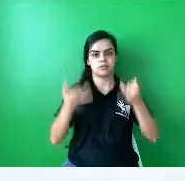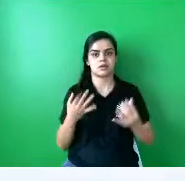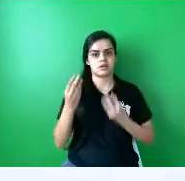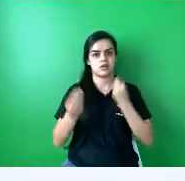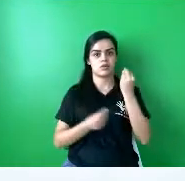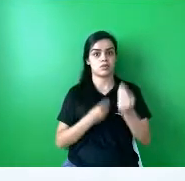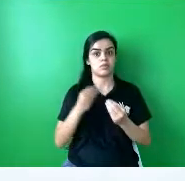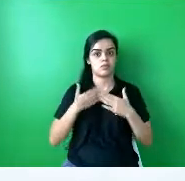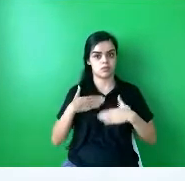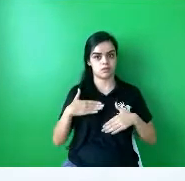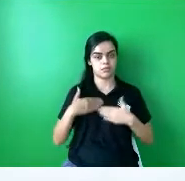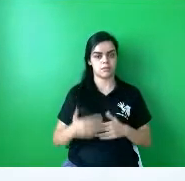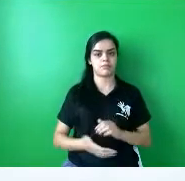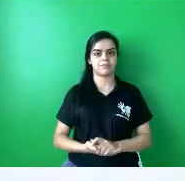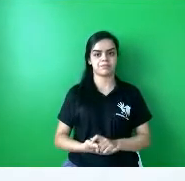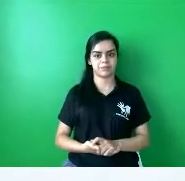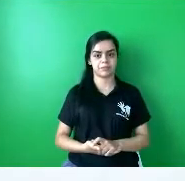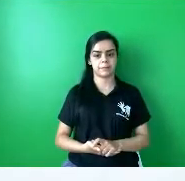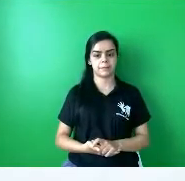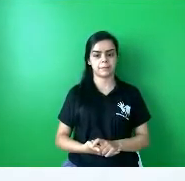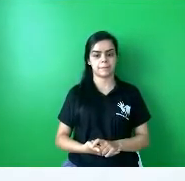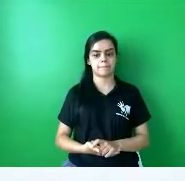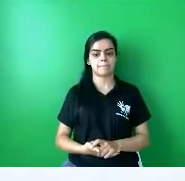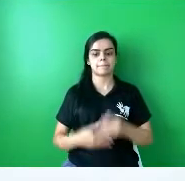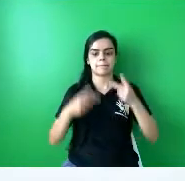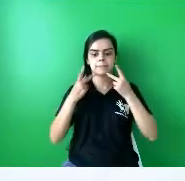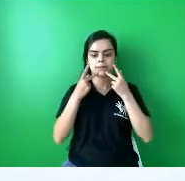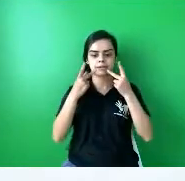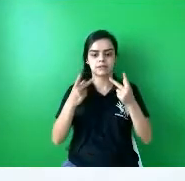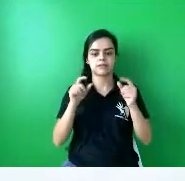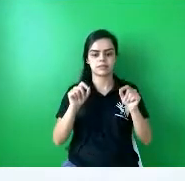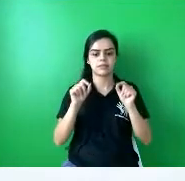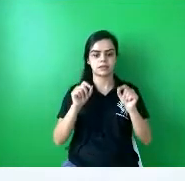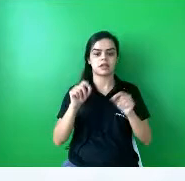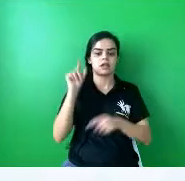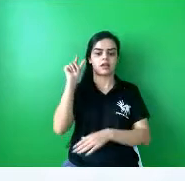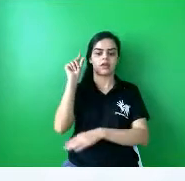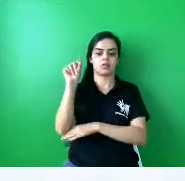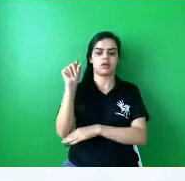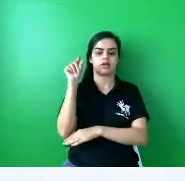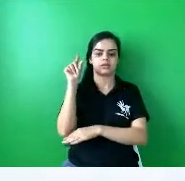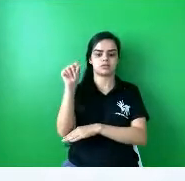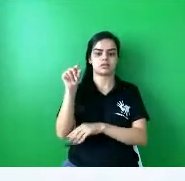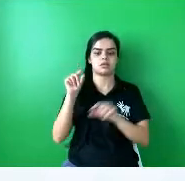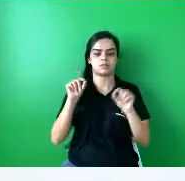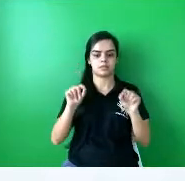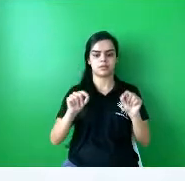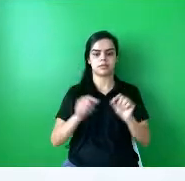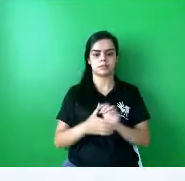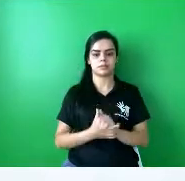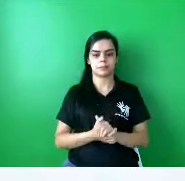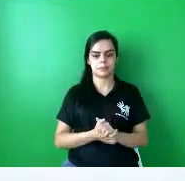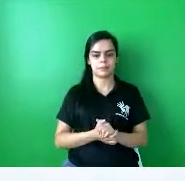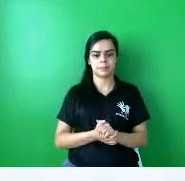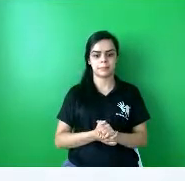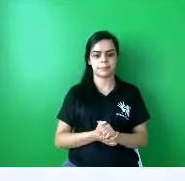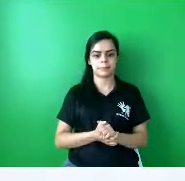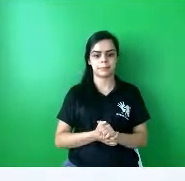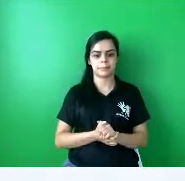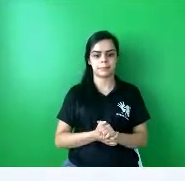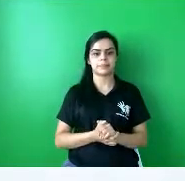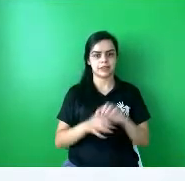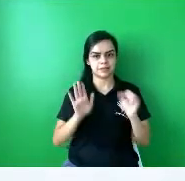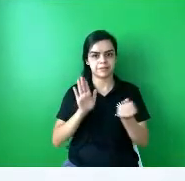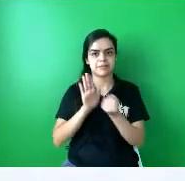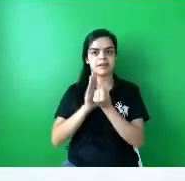com mais calma. Então, como a gente estava falando, com relação a Guaraqueçaba, ela tem aí um marco, né,